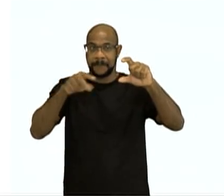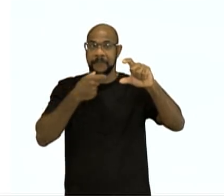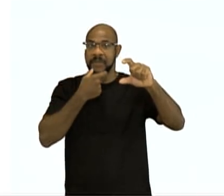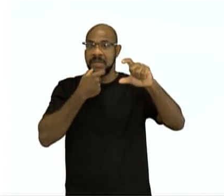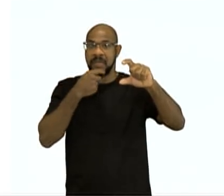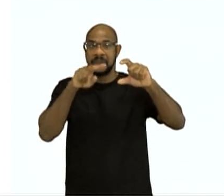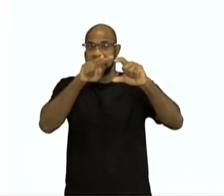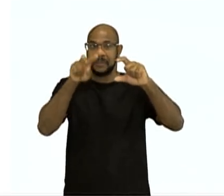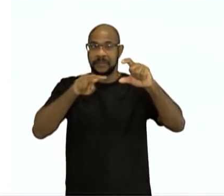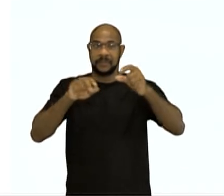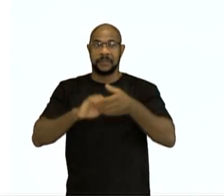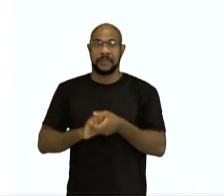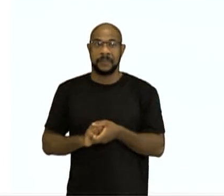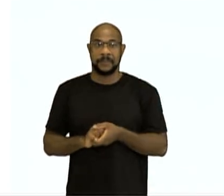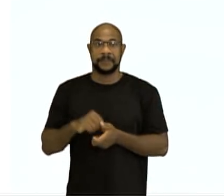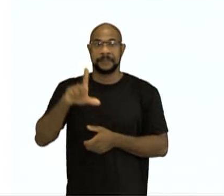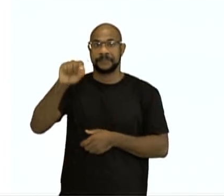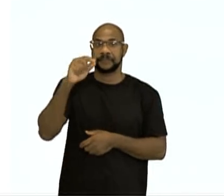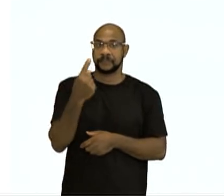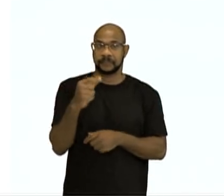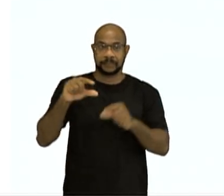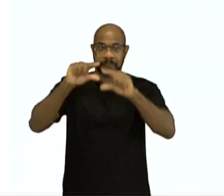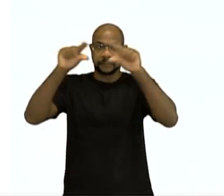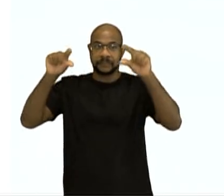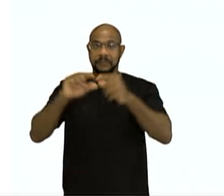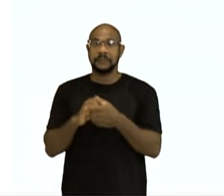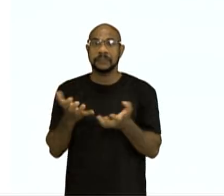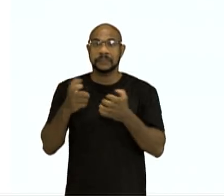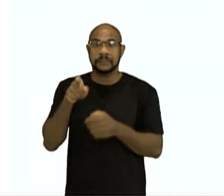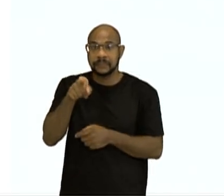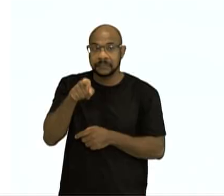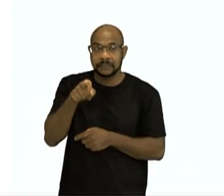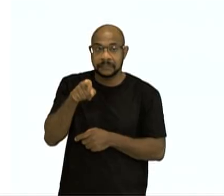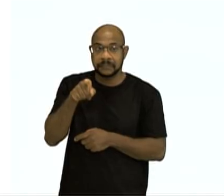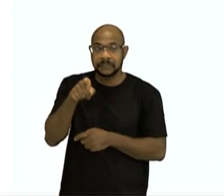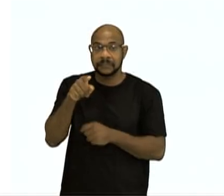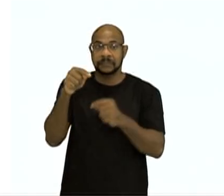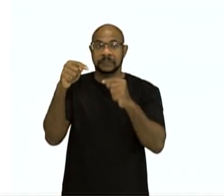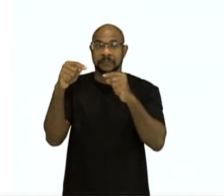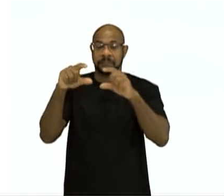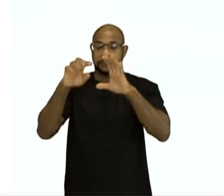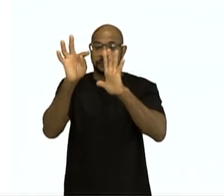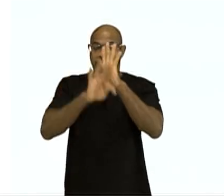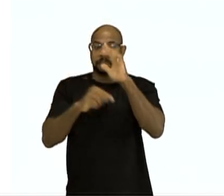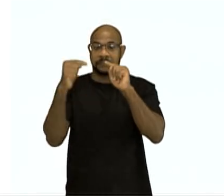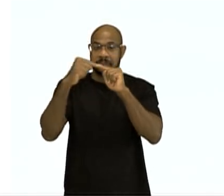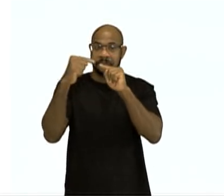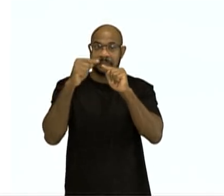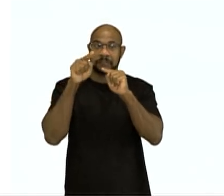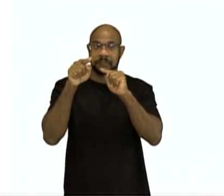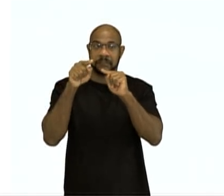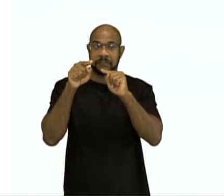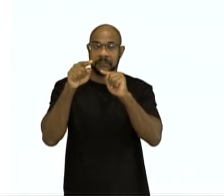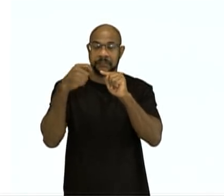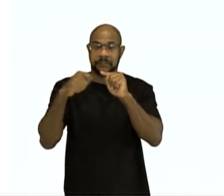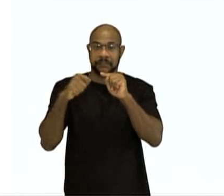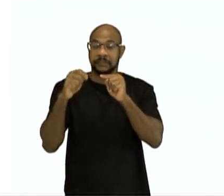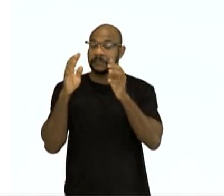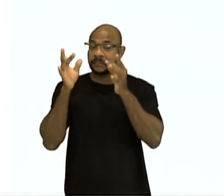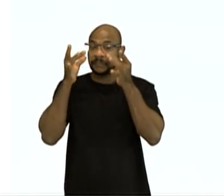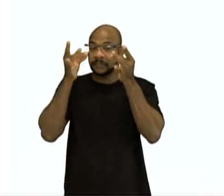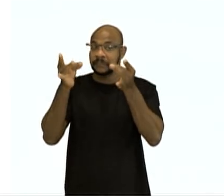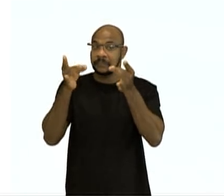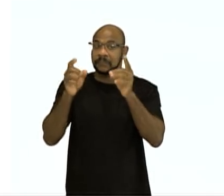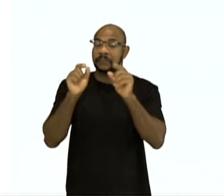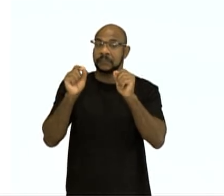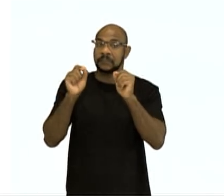players. Tiramos um pedacinho do texto. Eu quero que você me diga, de acordo com o texto. Aí, gente, eu tenho que prestar atenção. Porque